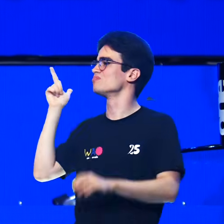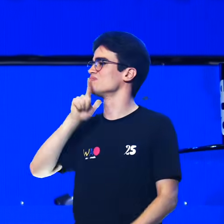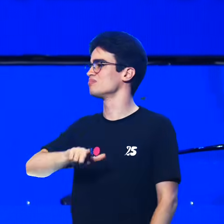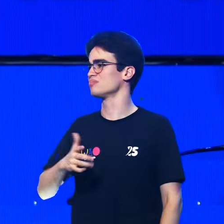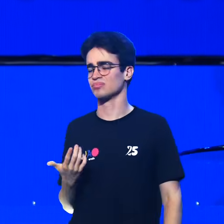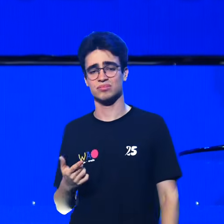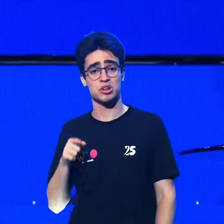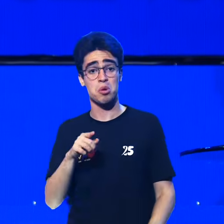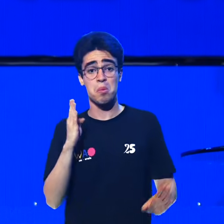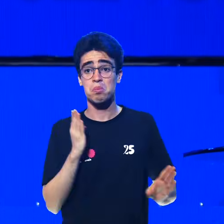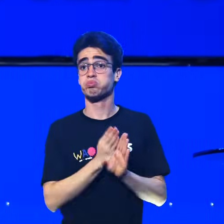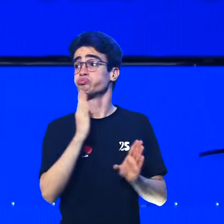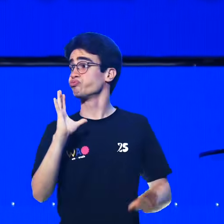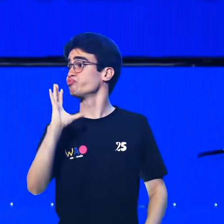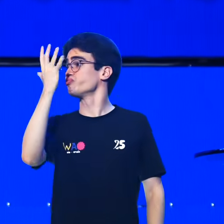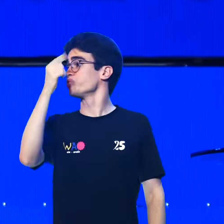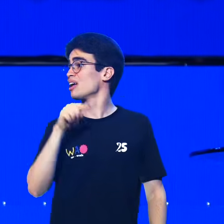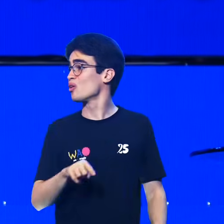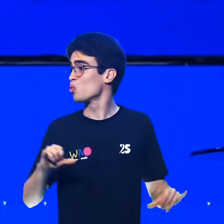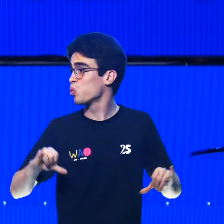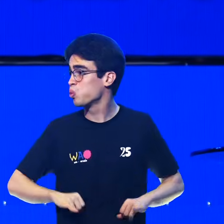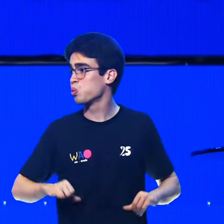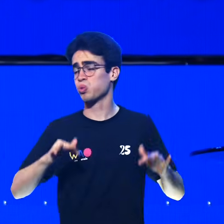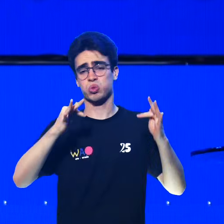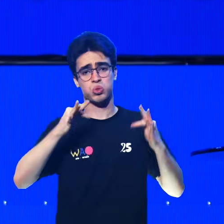daquele drama, daquela dor.